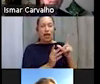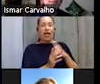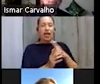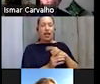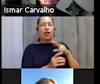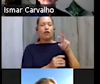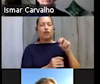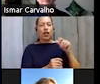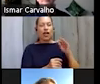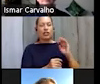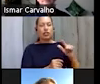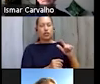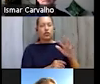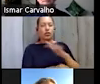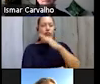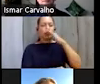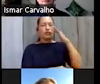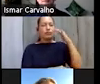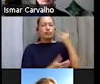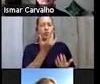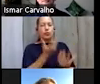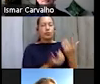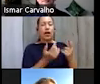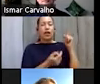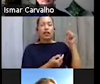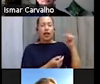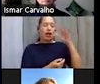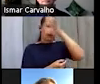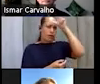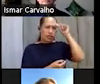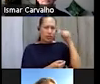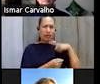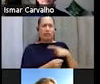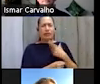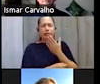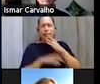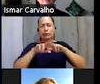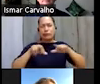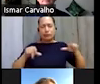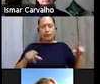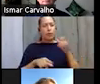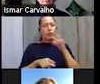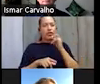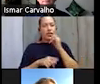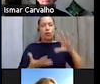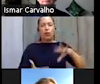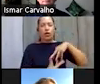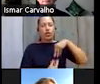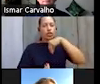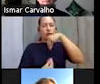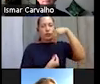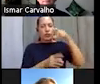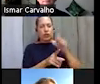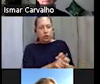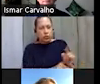e dá um cheiro agradável. E aí na Amazônia tem vários usos, inclusive para afastar espírito, usos